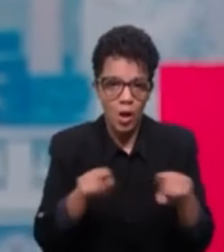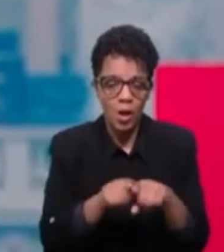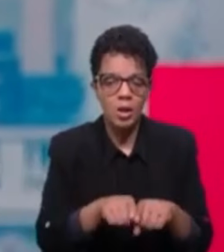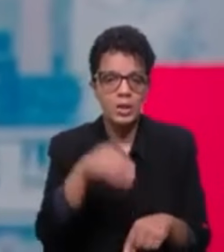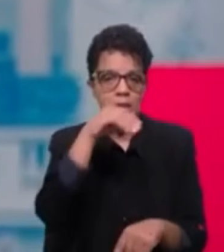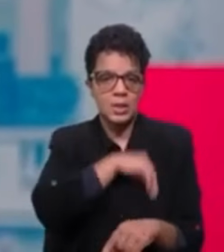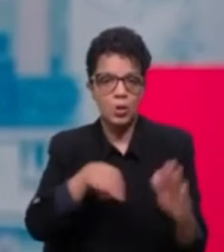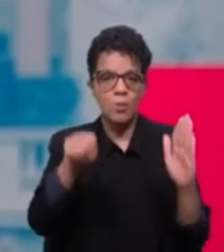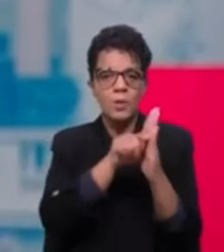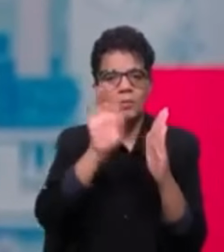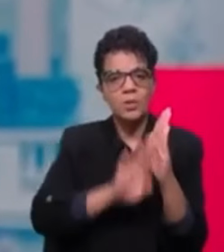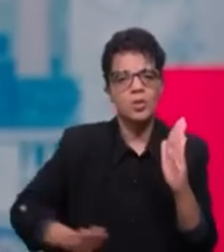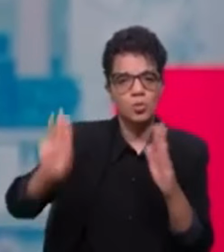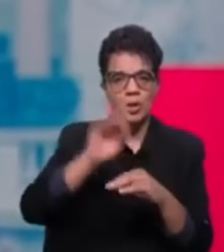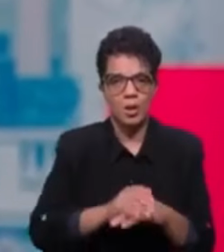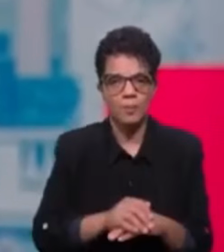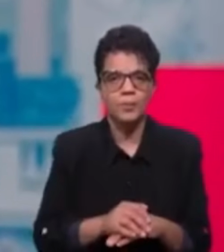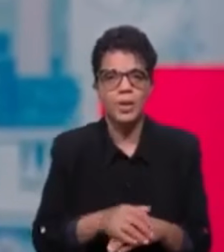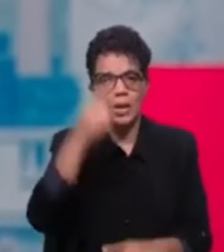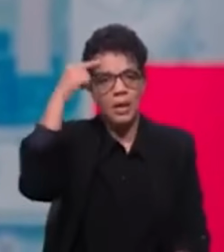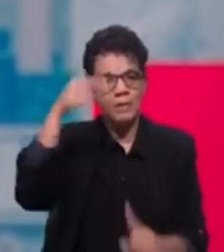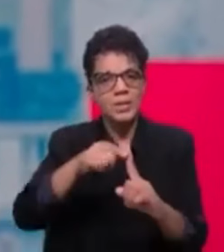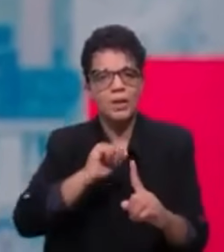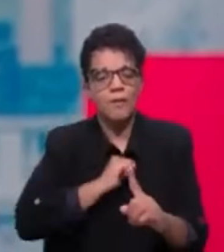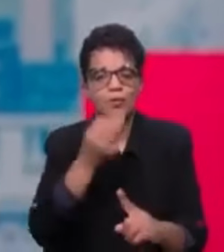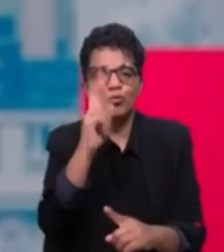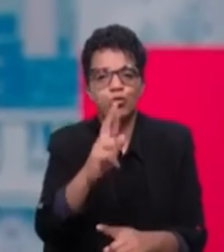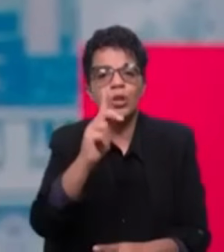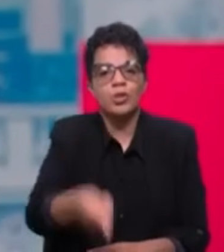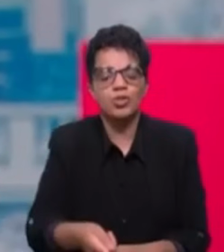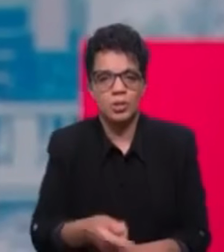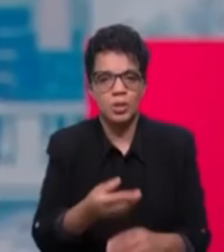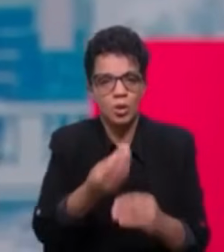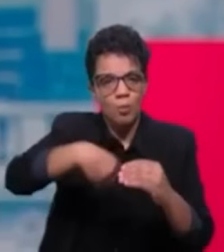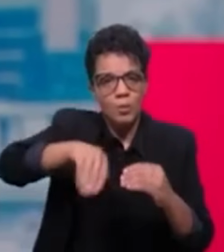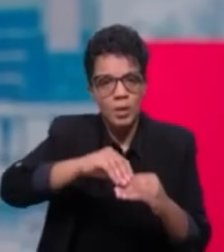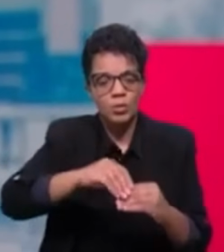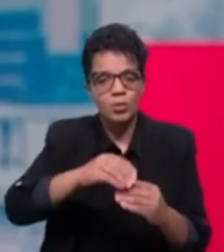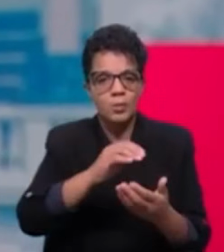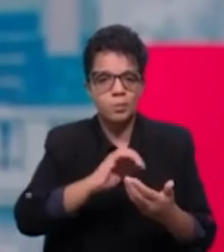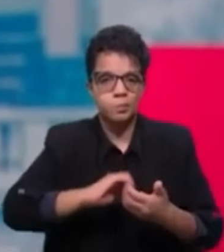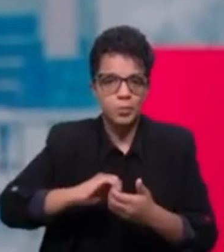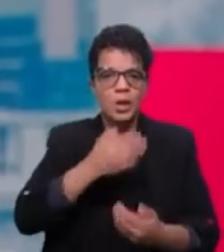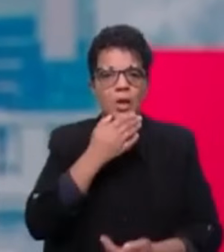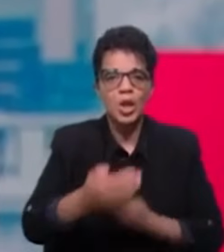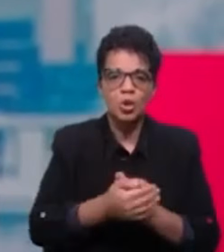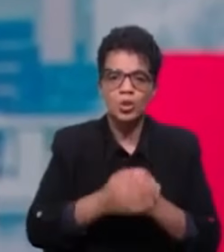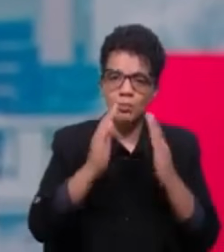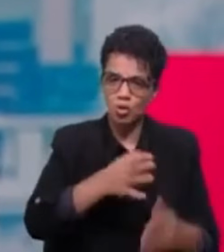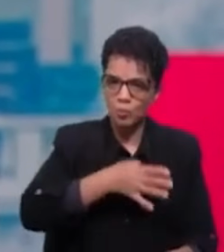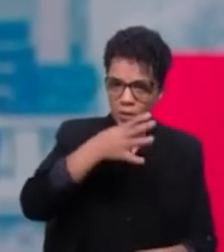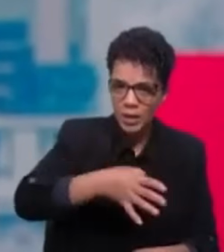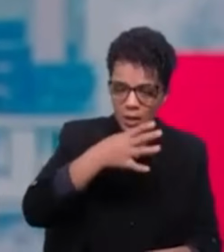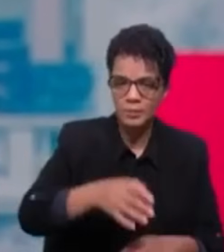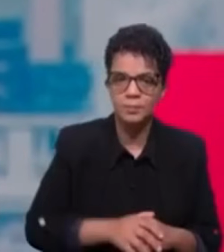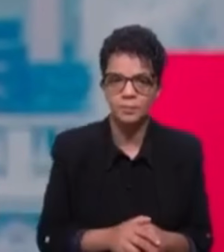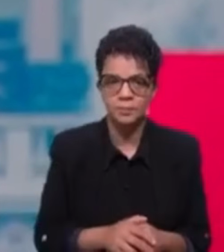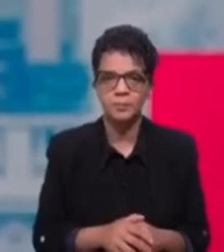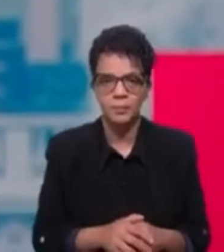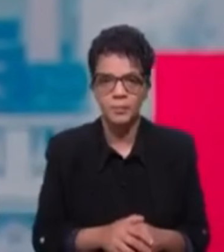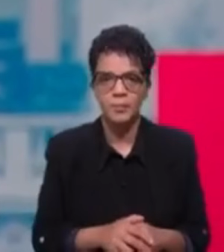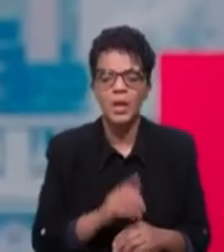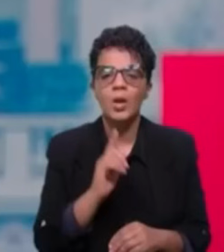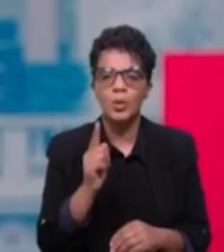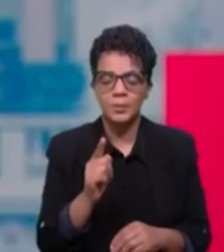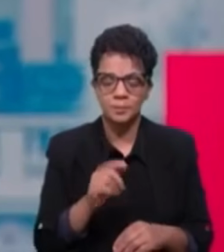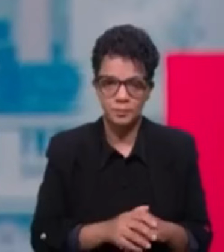que o meu valor e porque é que a minha referência é o complemento solidário para idos é preciso explicar o que isto é isto é o montante que